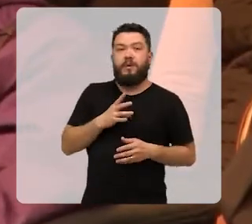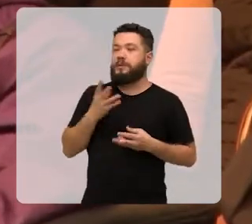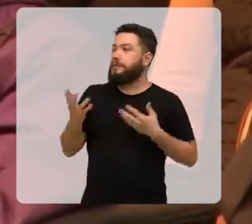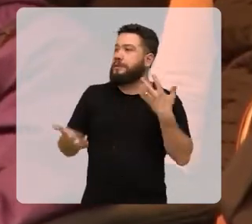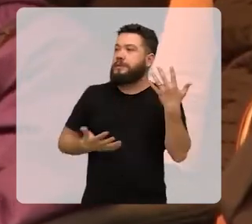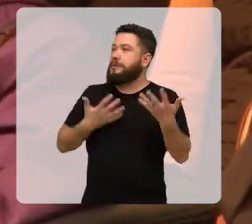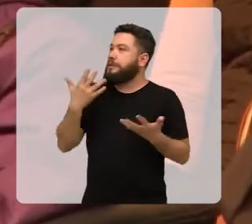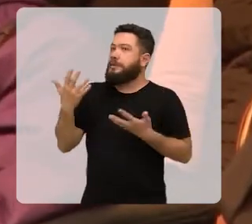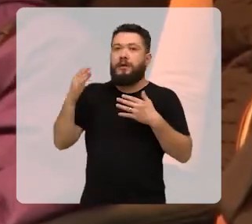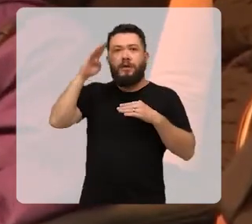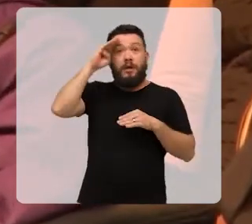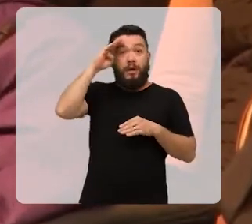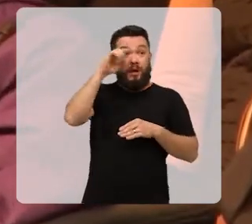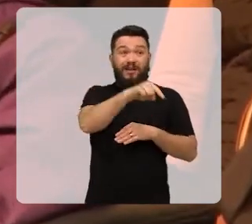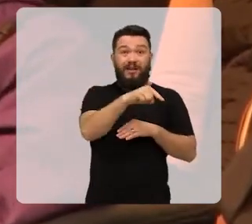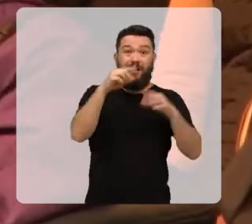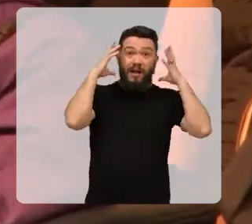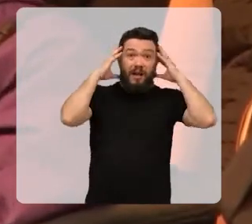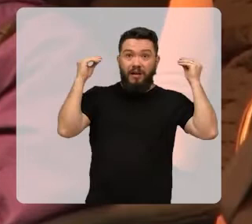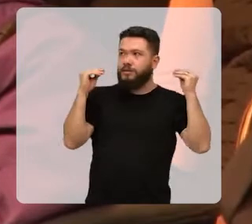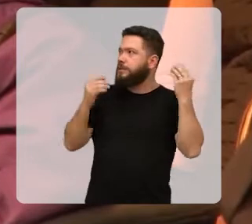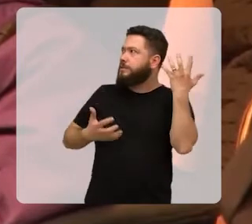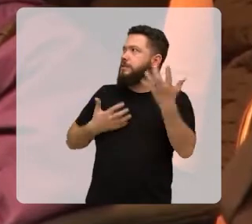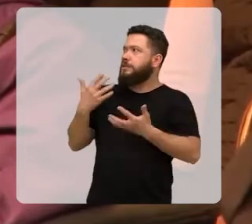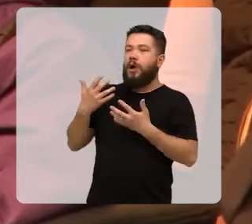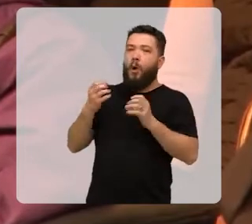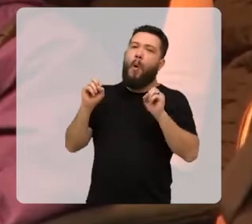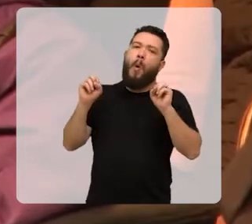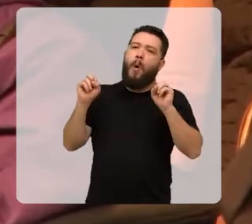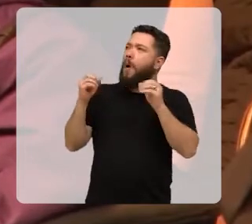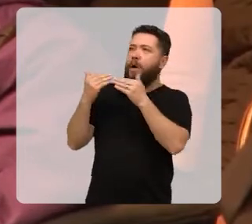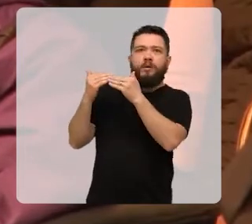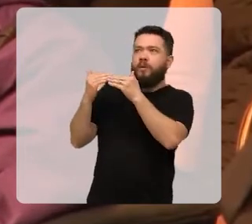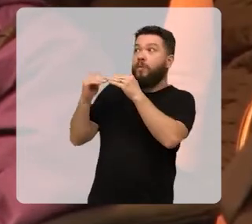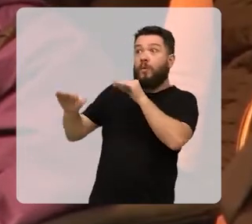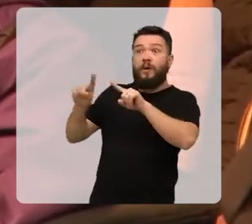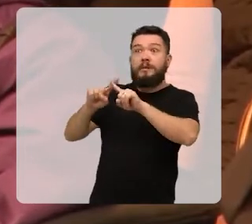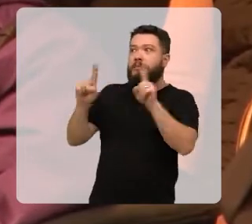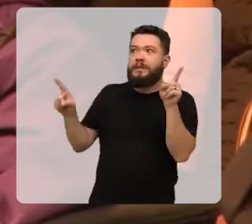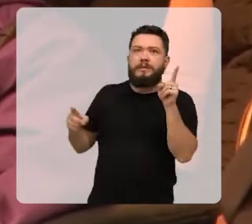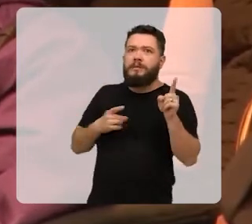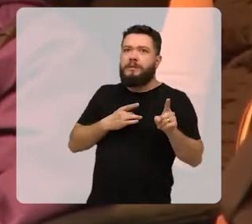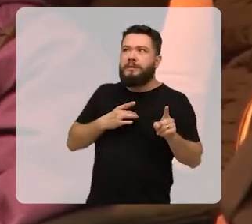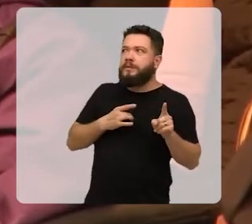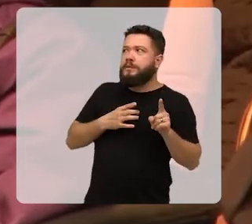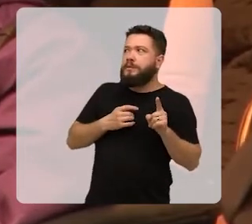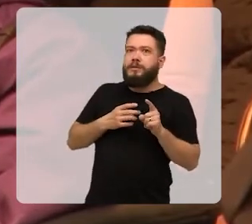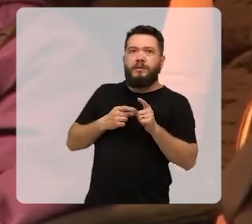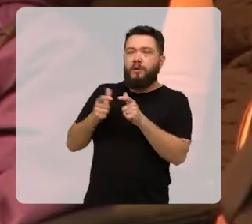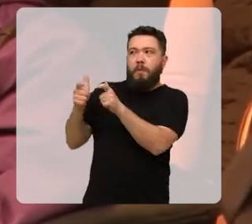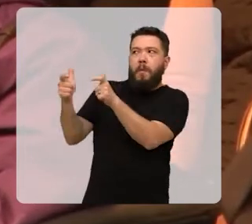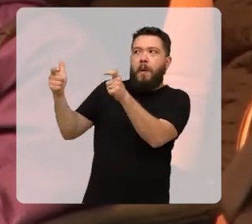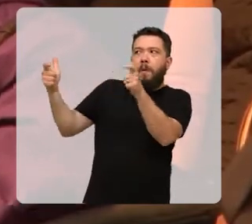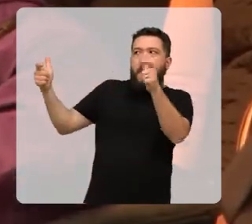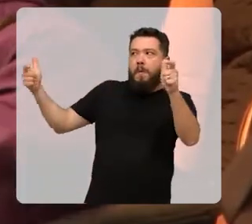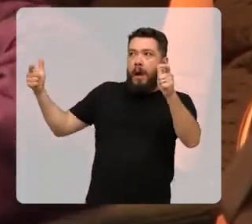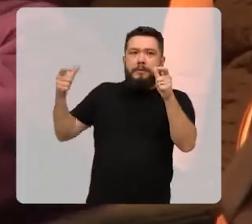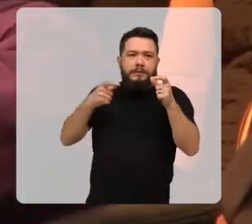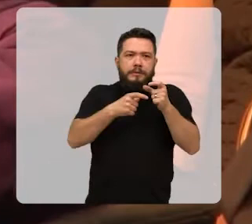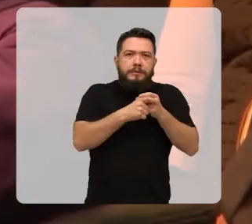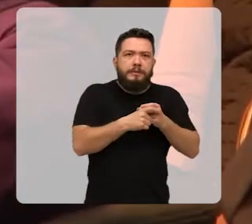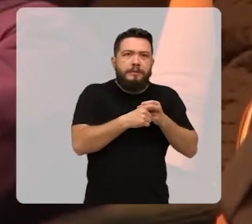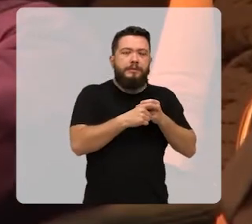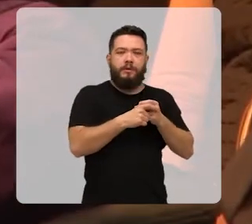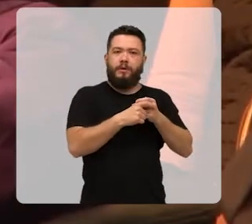mesmo que não concordavam com a atitude das autoridades por isso a pequena minoria que